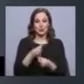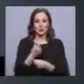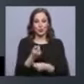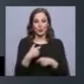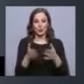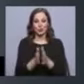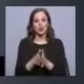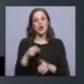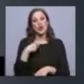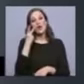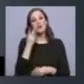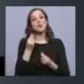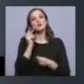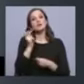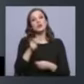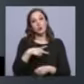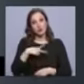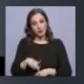em portugal